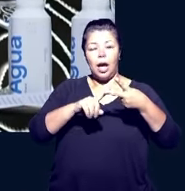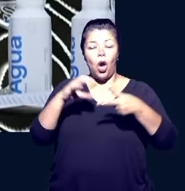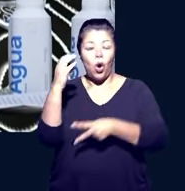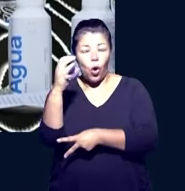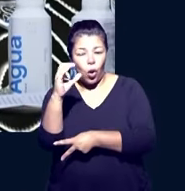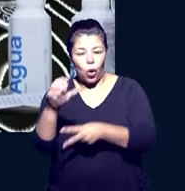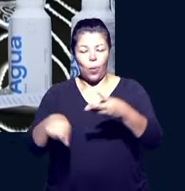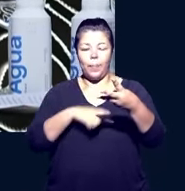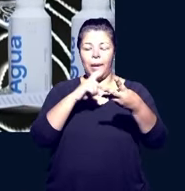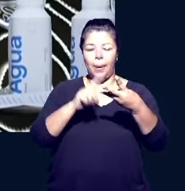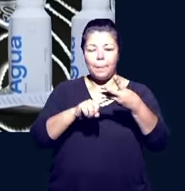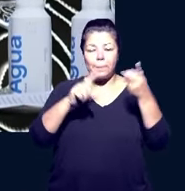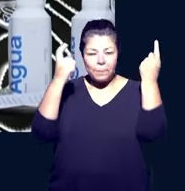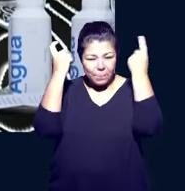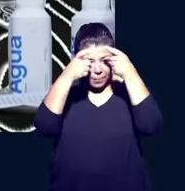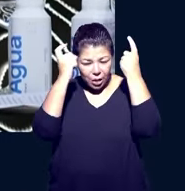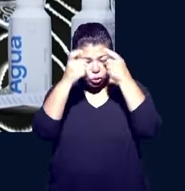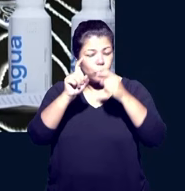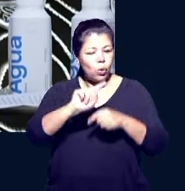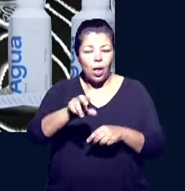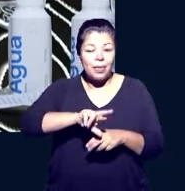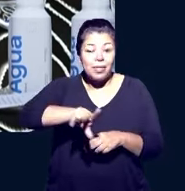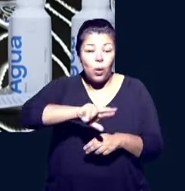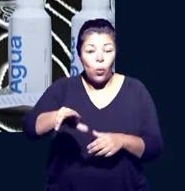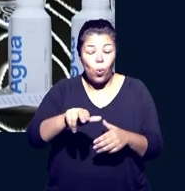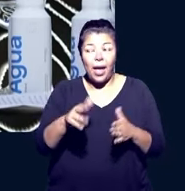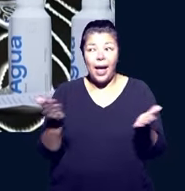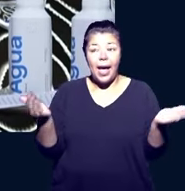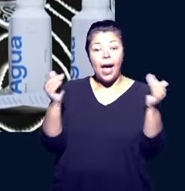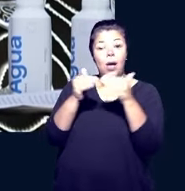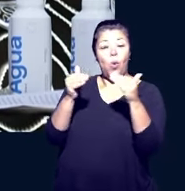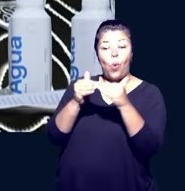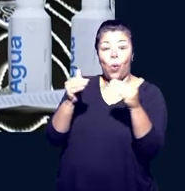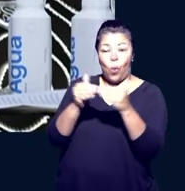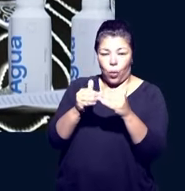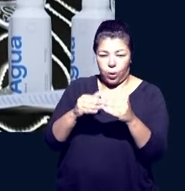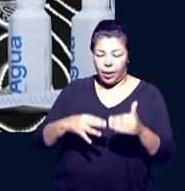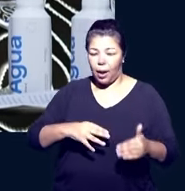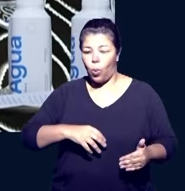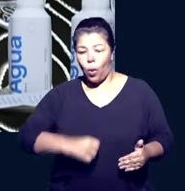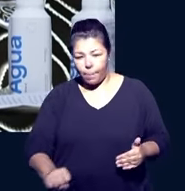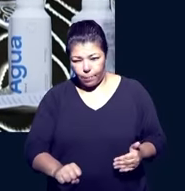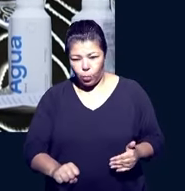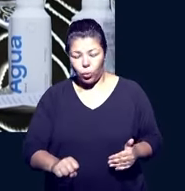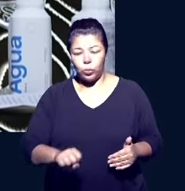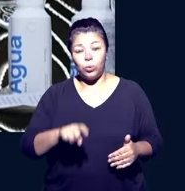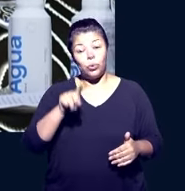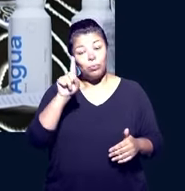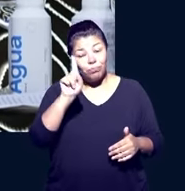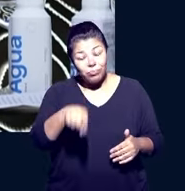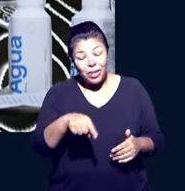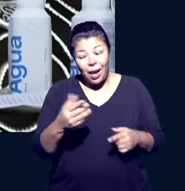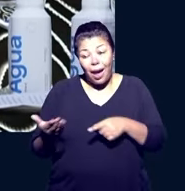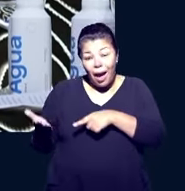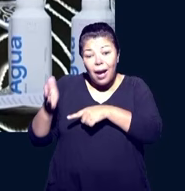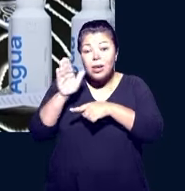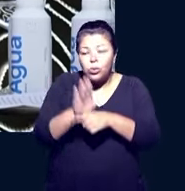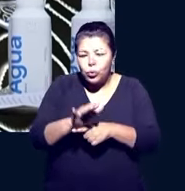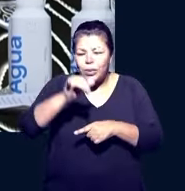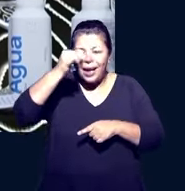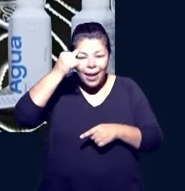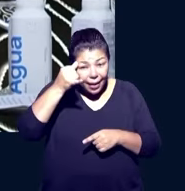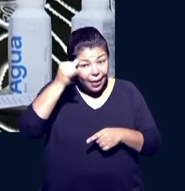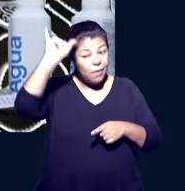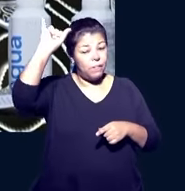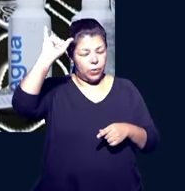novo não é defender o aborto é facilitar a sua não ocorrência permitindo que o estado